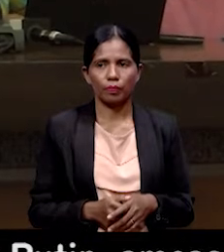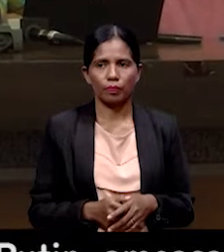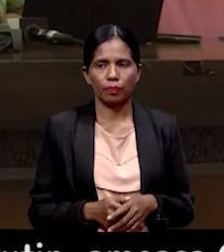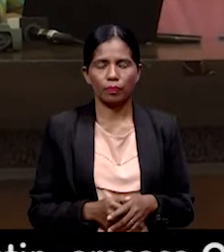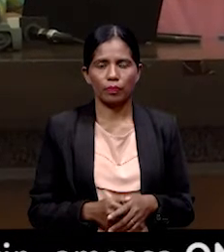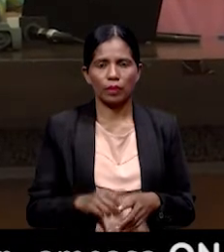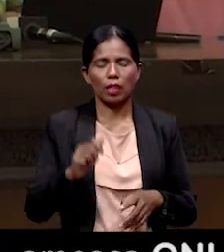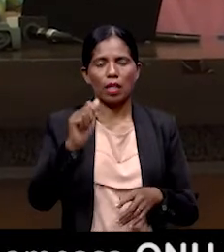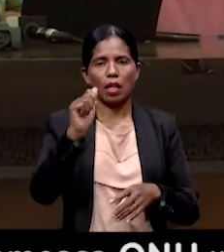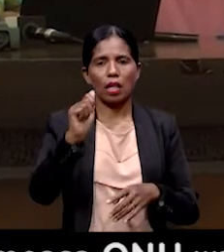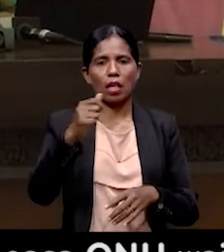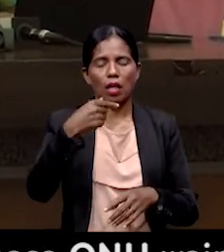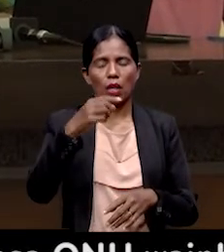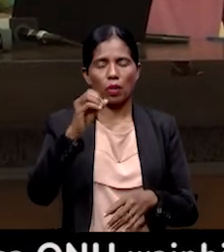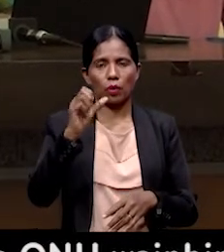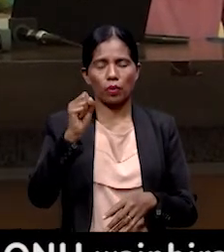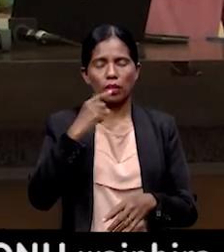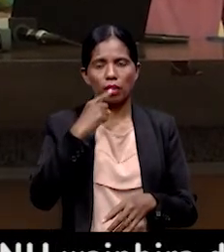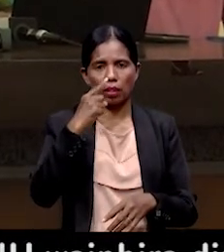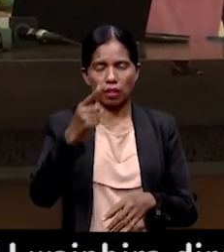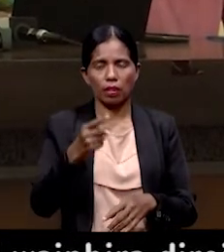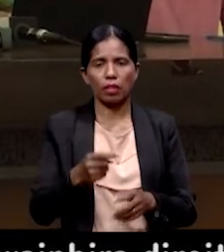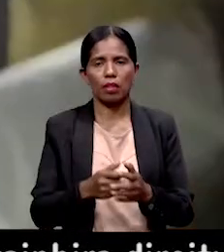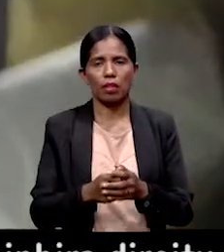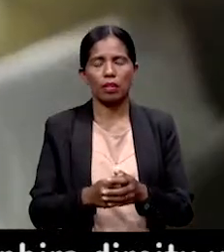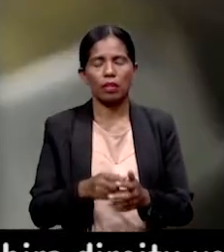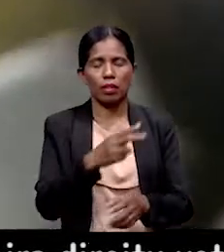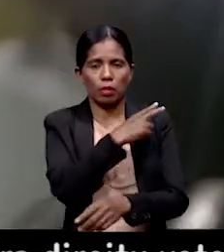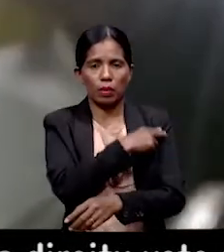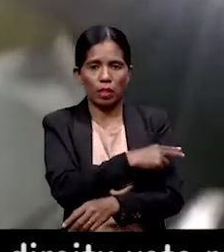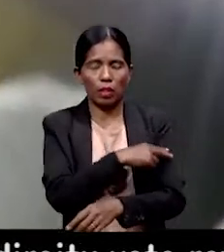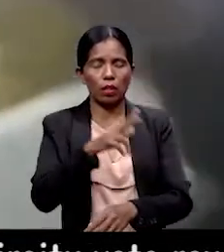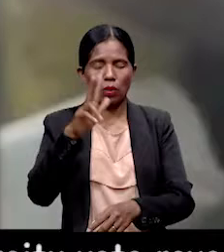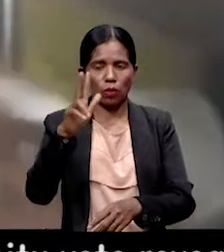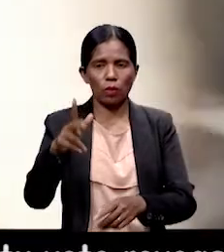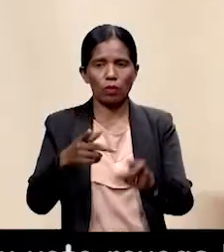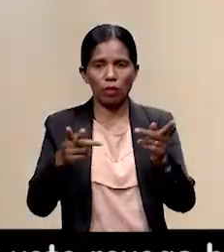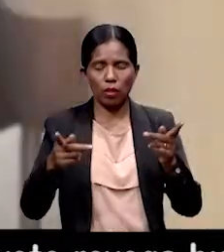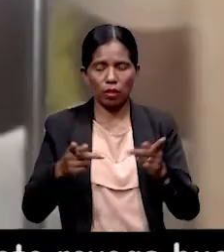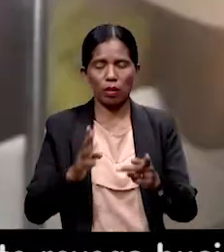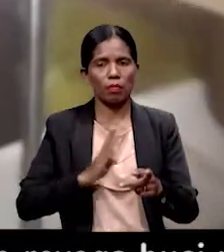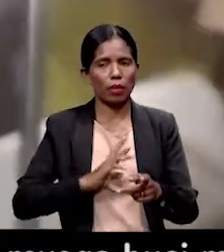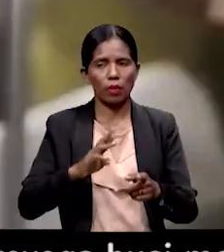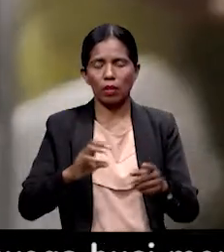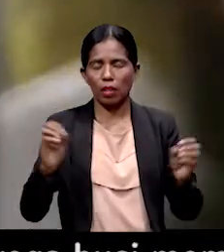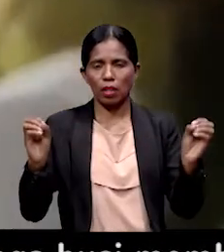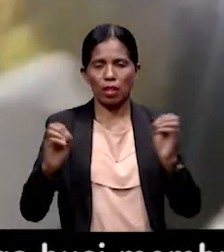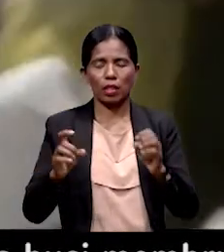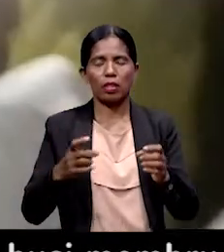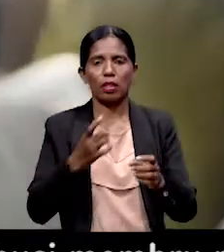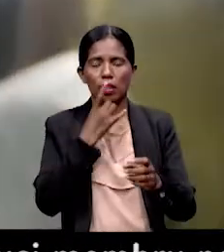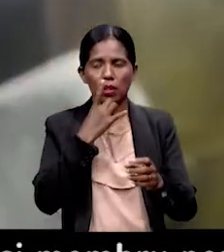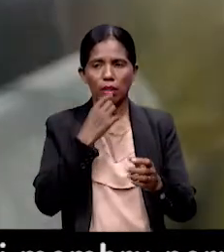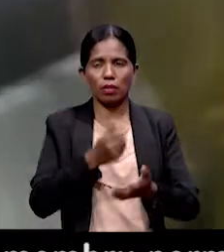Agustinha Segurado Hatete, minha parte reconhece o Centro de Saúde Tolu Hanensan Comoro, bairro Formosa, no Becora, Macla e Zerador, a tua